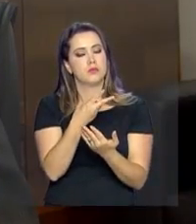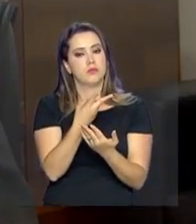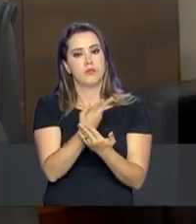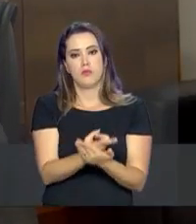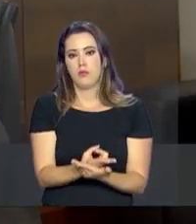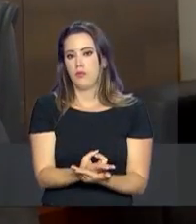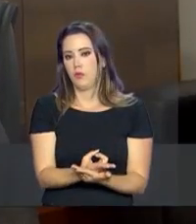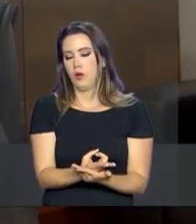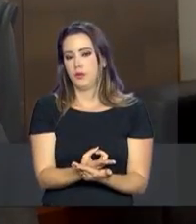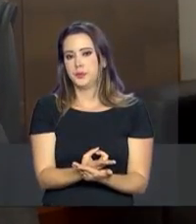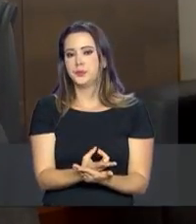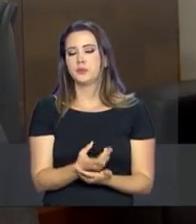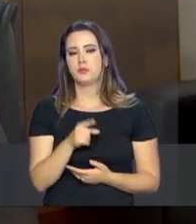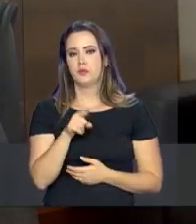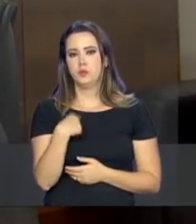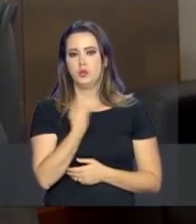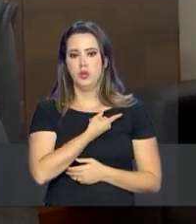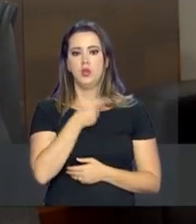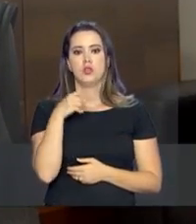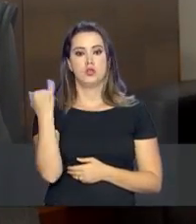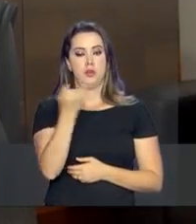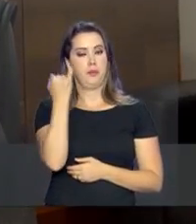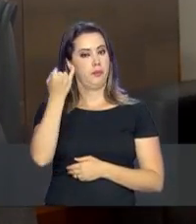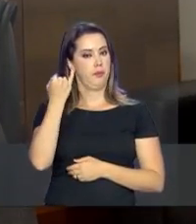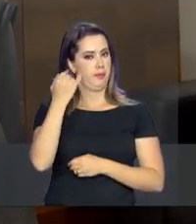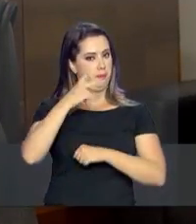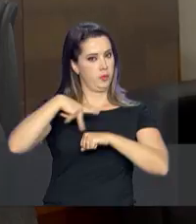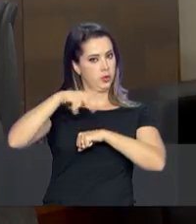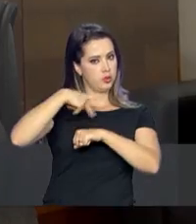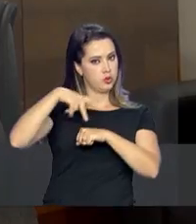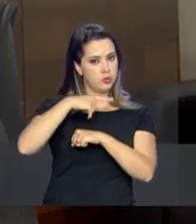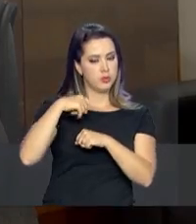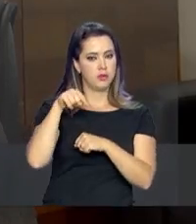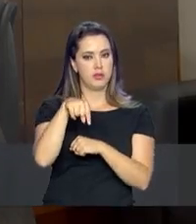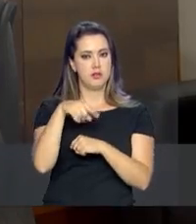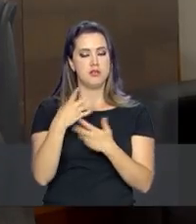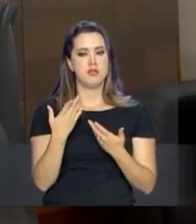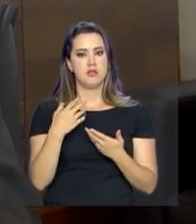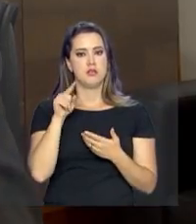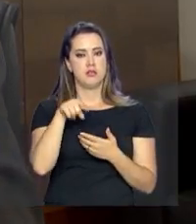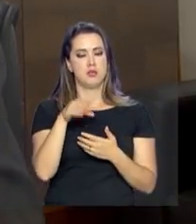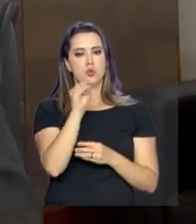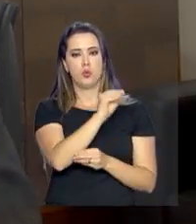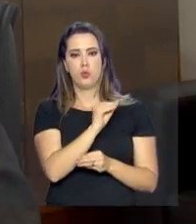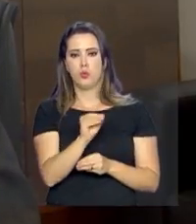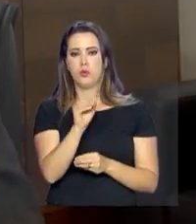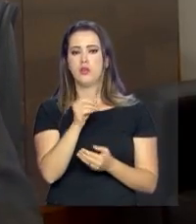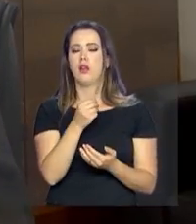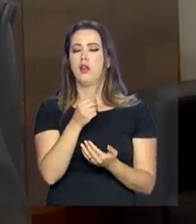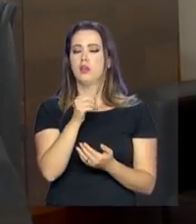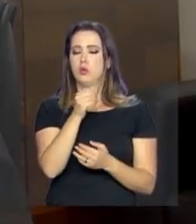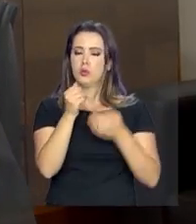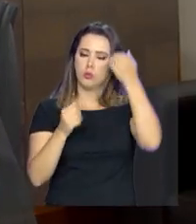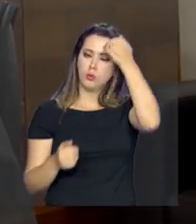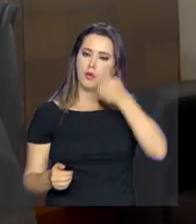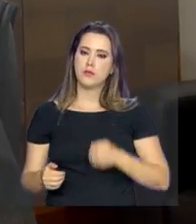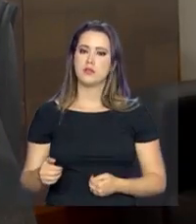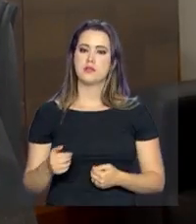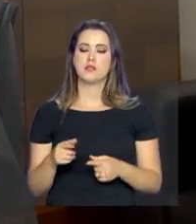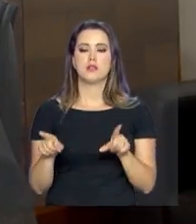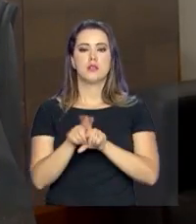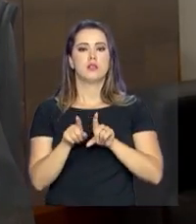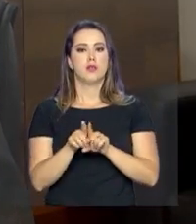referência no atendimento do avc e esses países querem compartilhar também boas petizes em